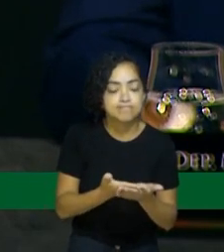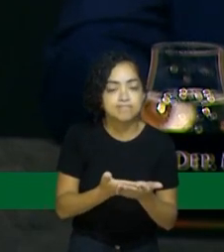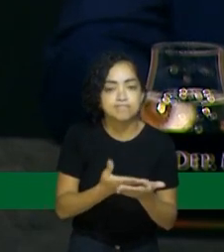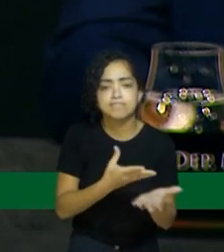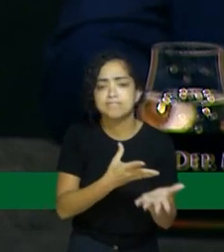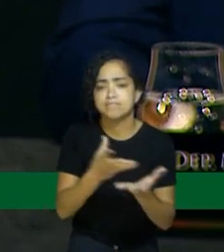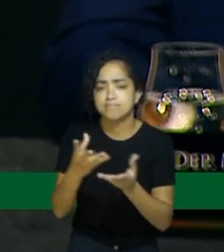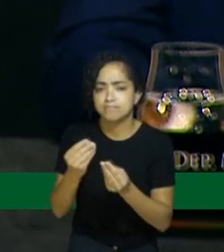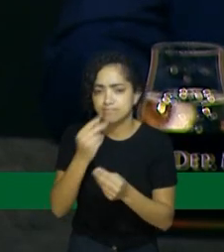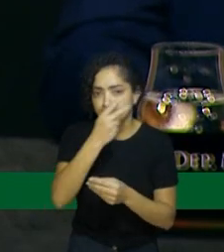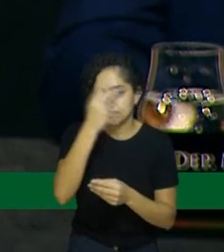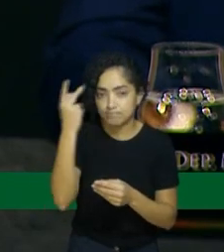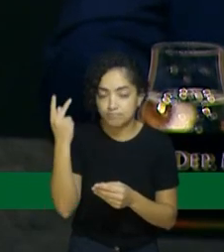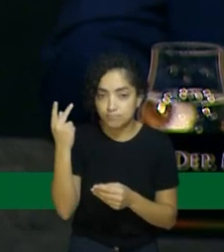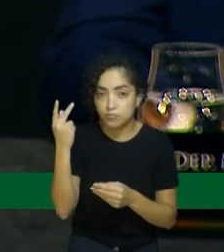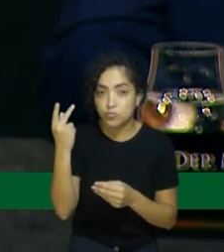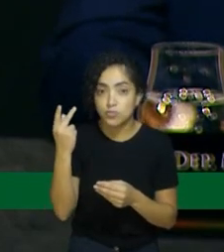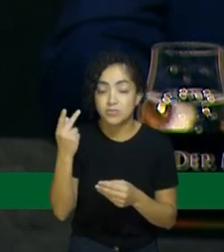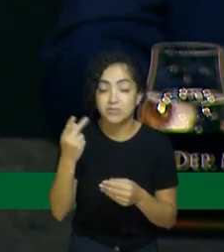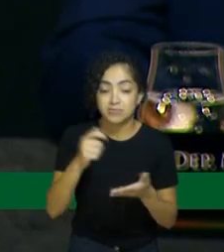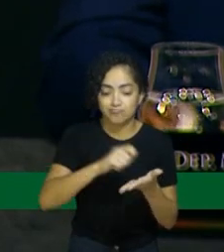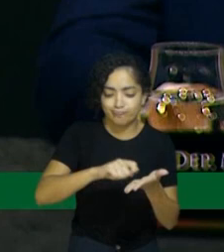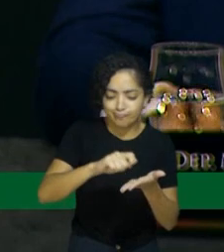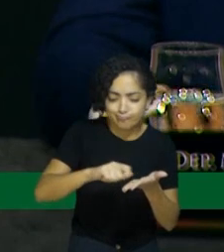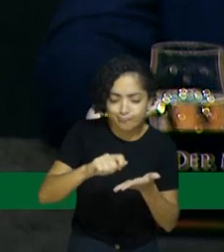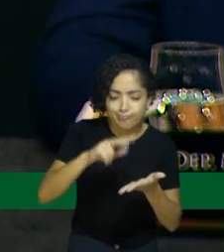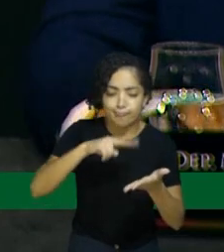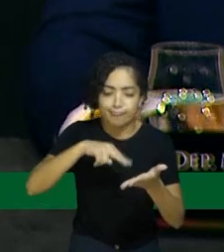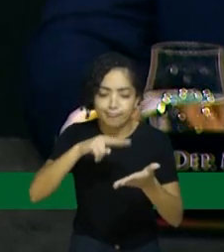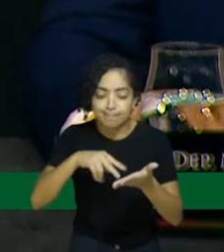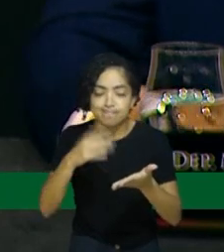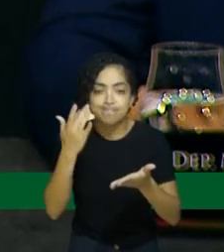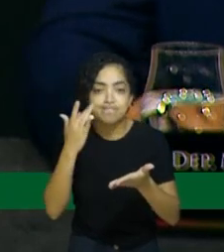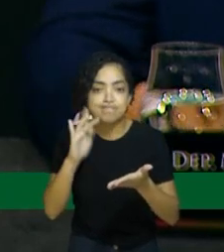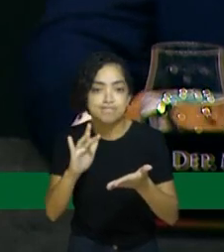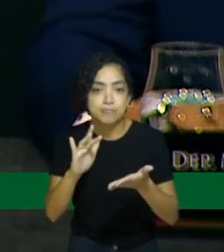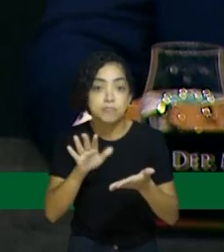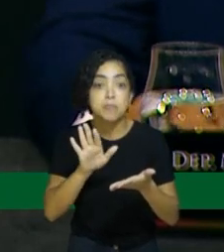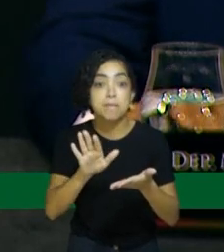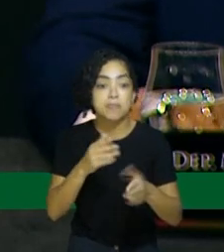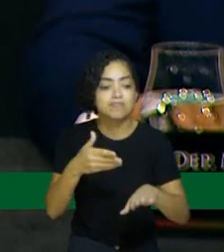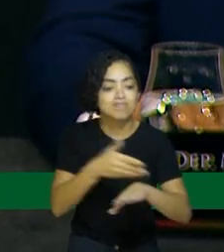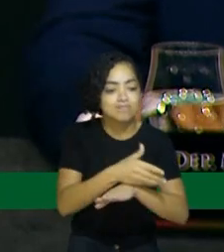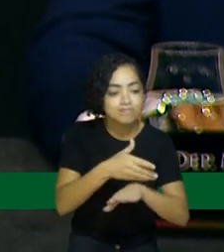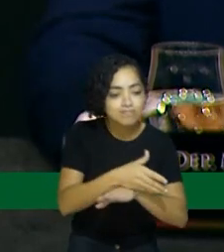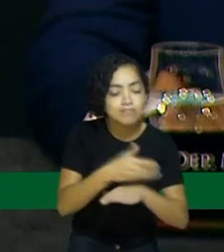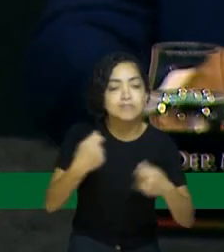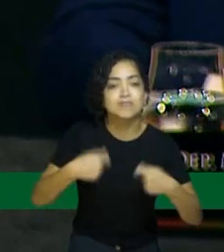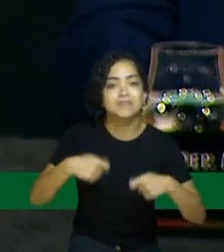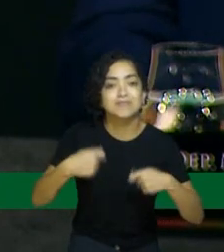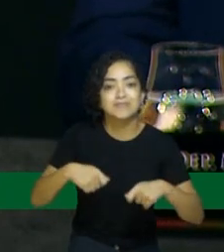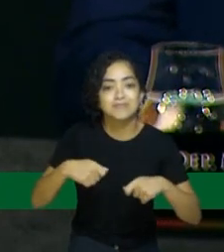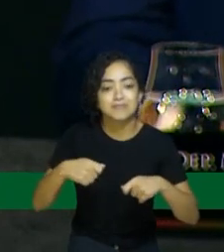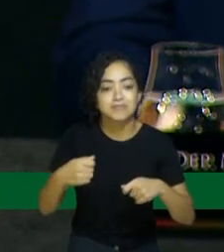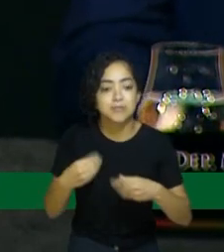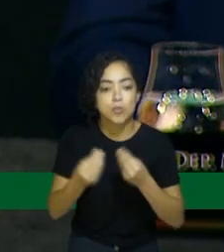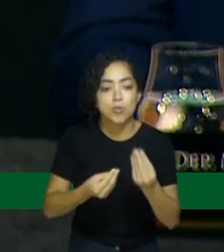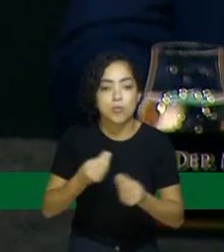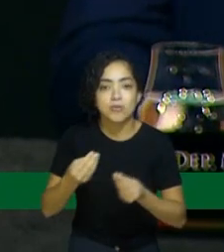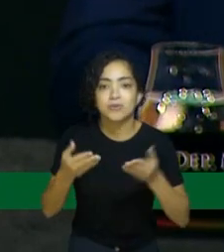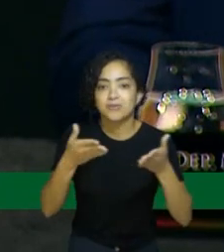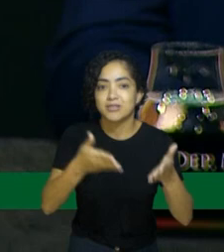que não estão alfabetizadas E aí não tem o acesso chegar até a escola